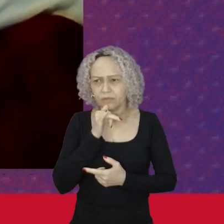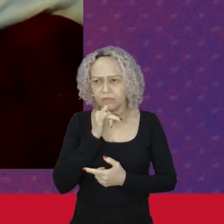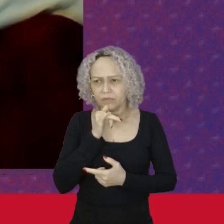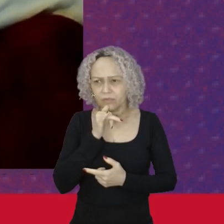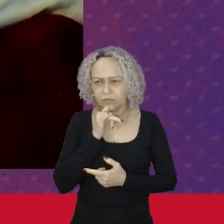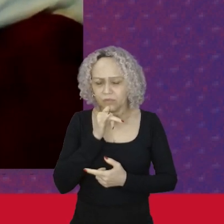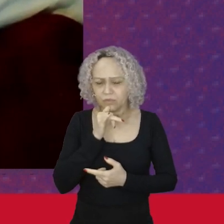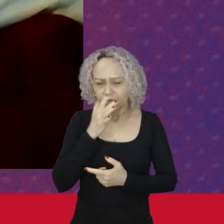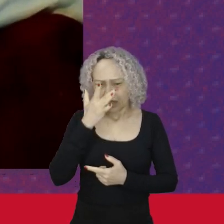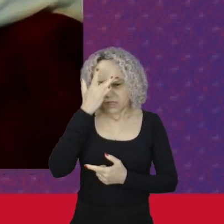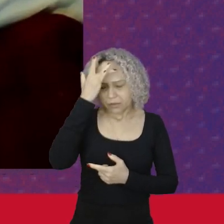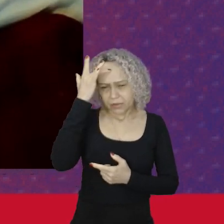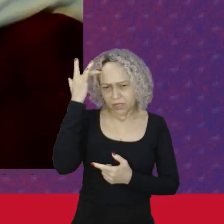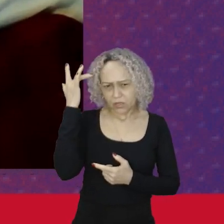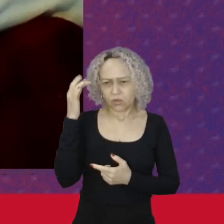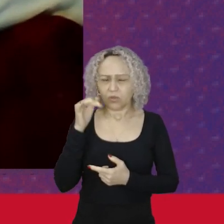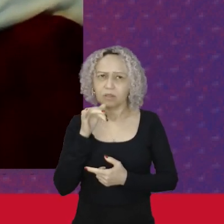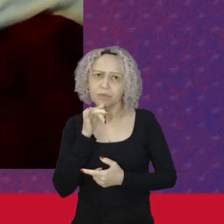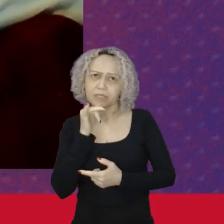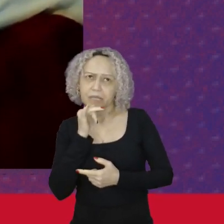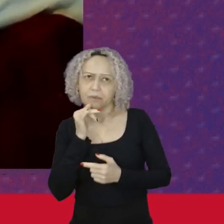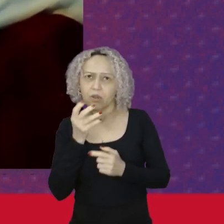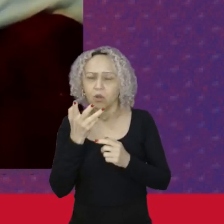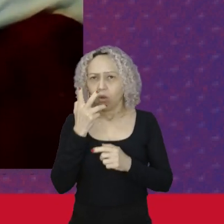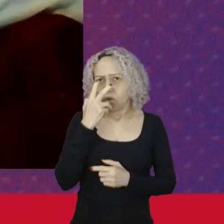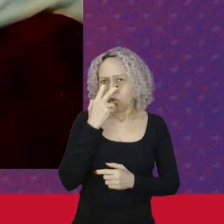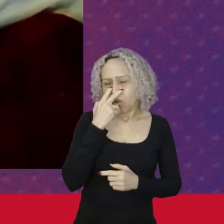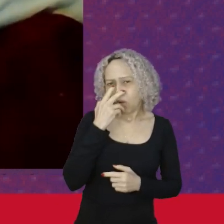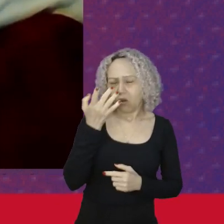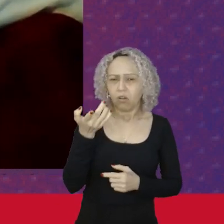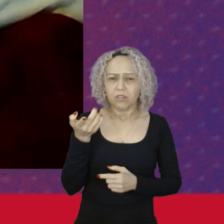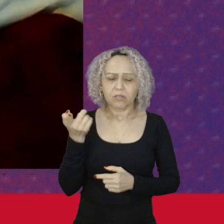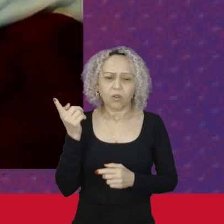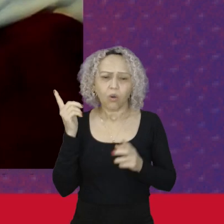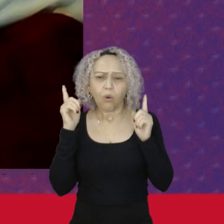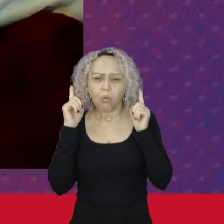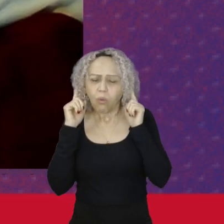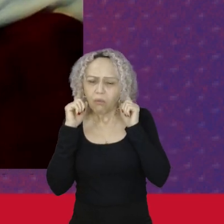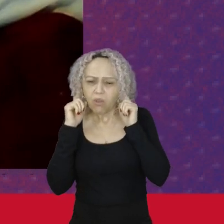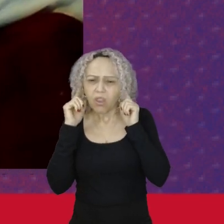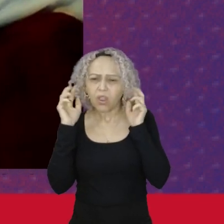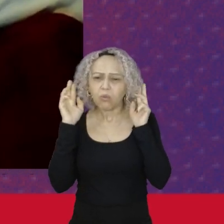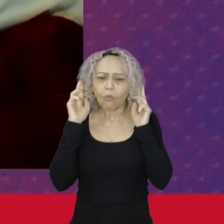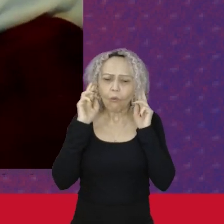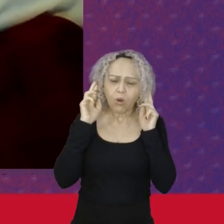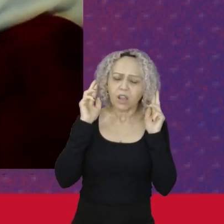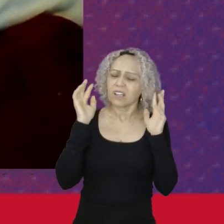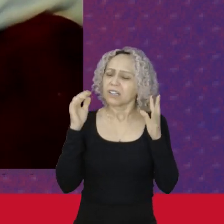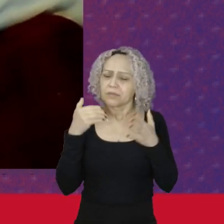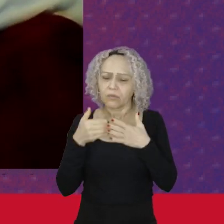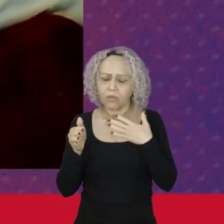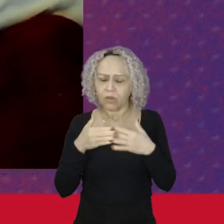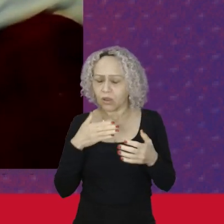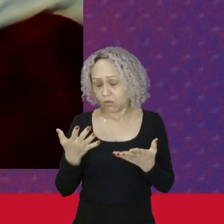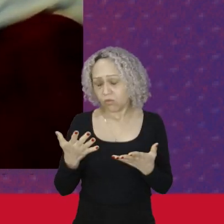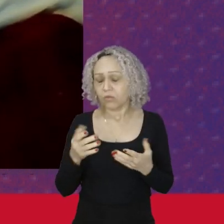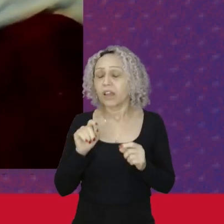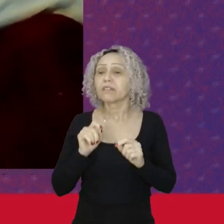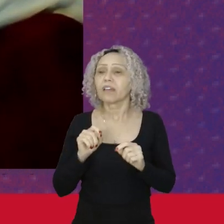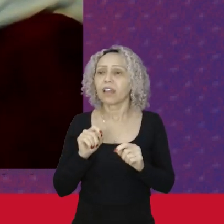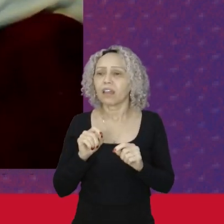do órgão que estivesse uma situação de disfunção, tá certo? Depois